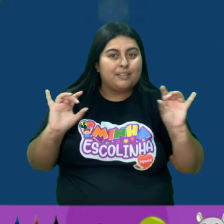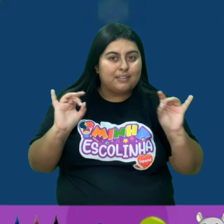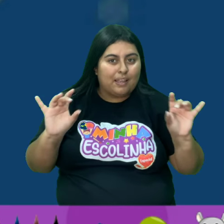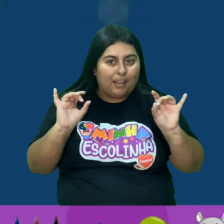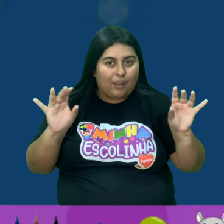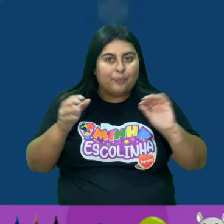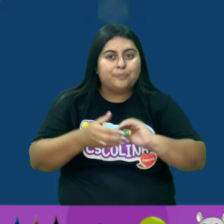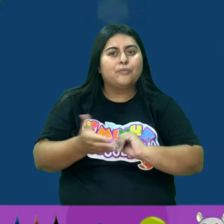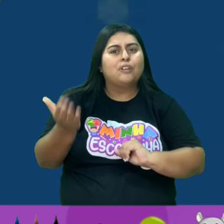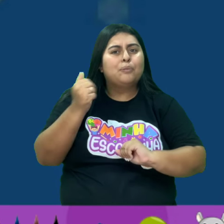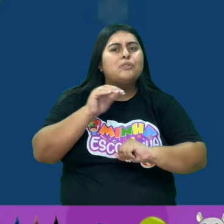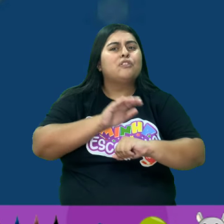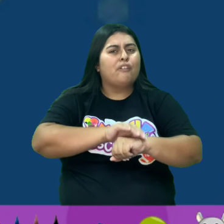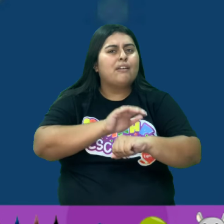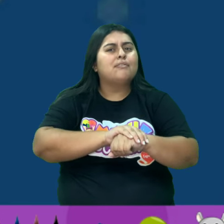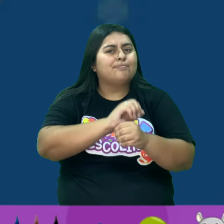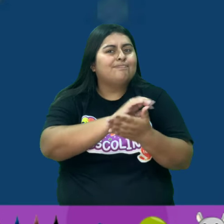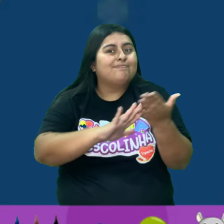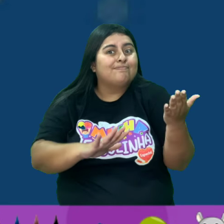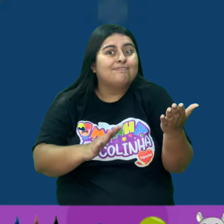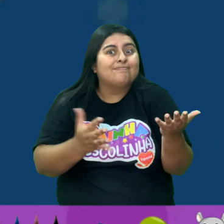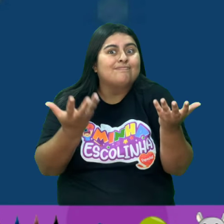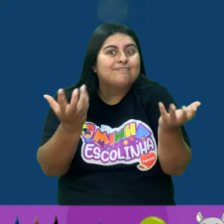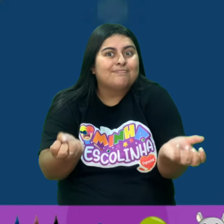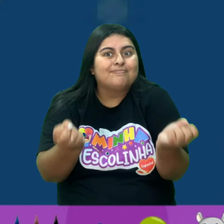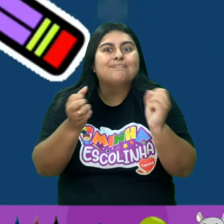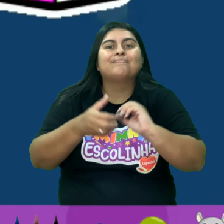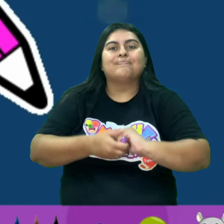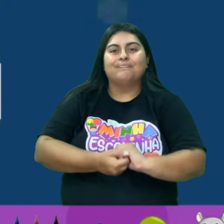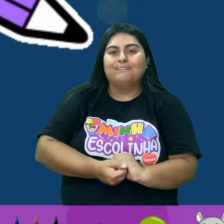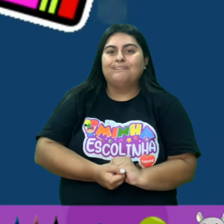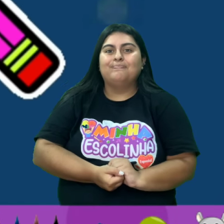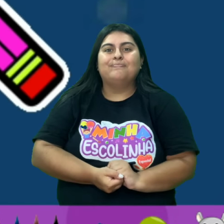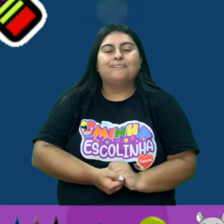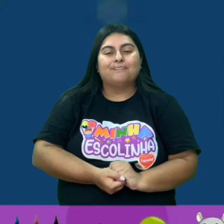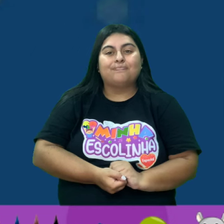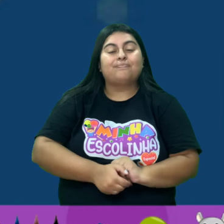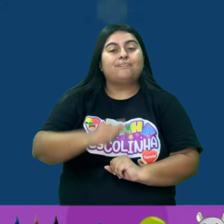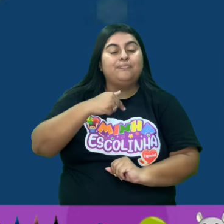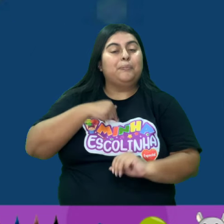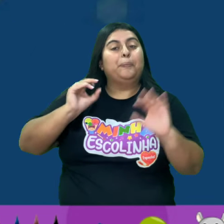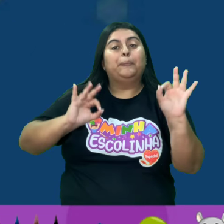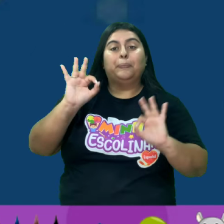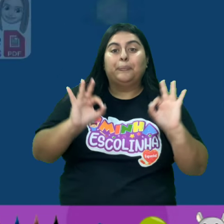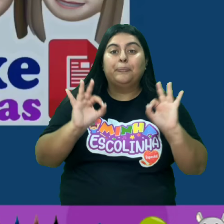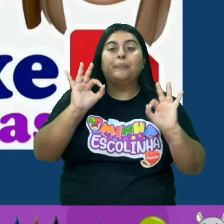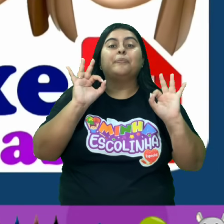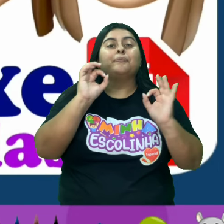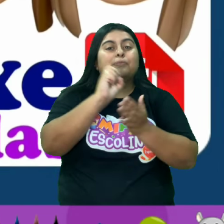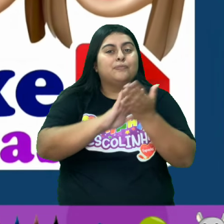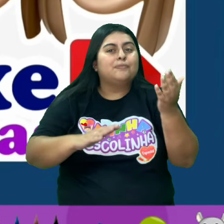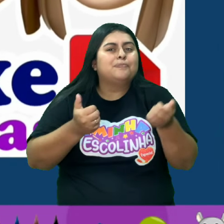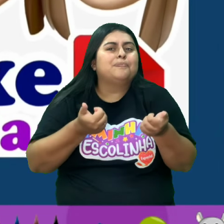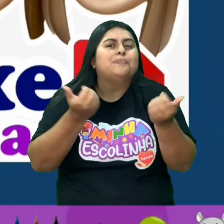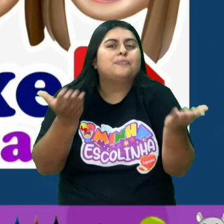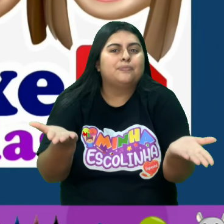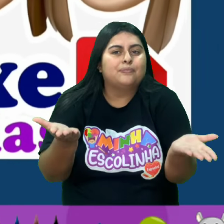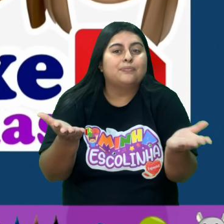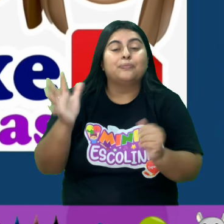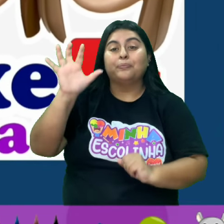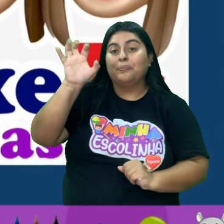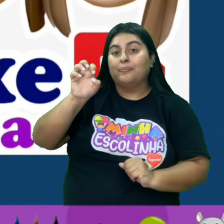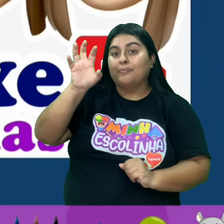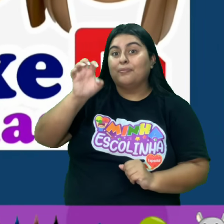tão especial, que tal fazermos uma atividade? Isso mesmo! A ProJuju preparou para vocês